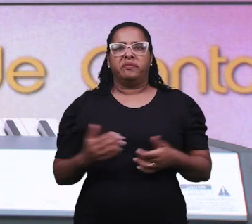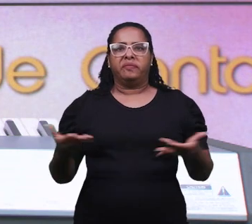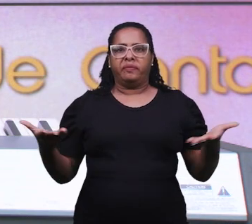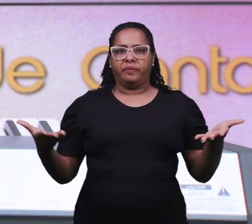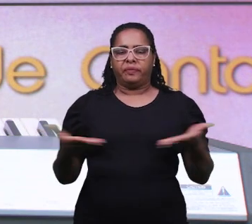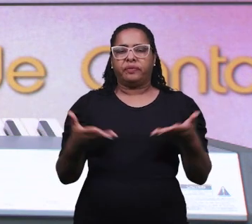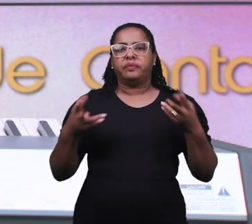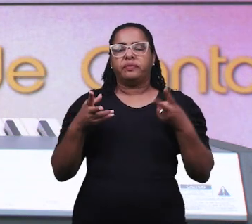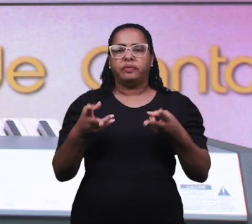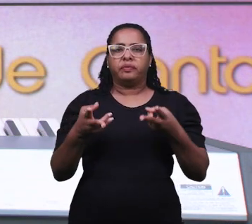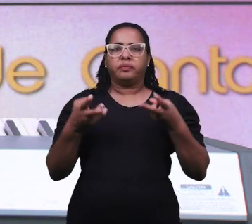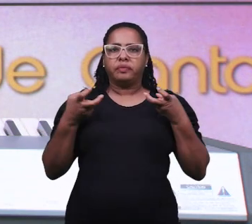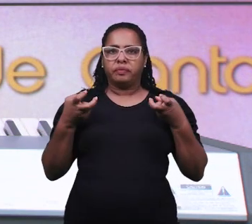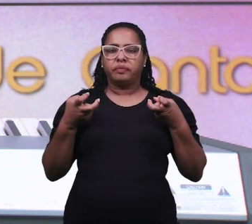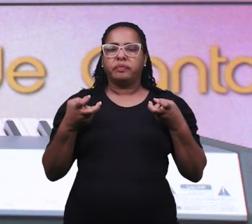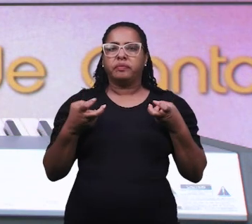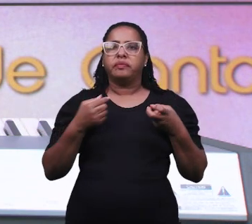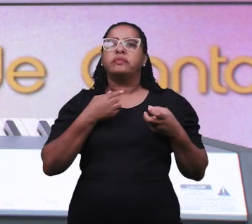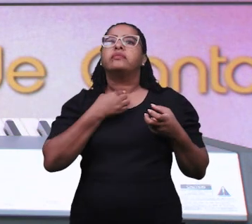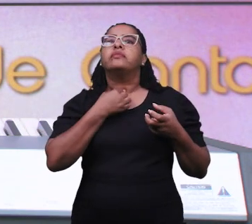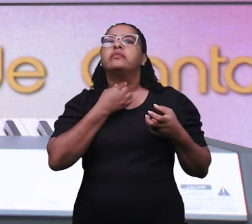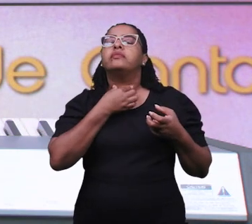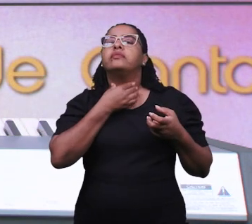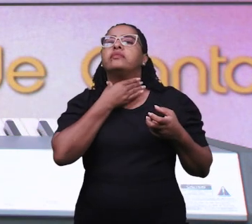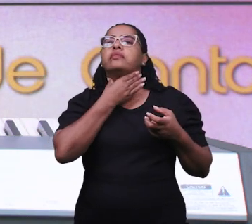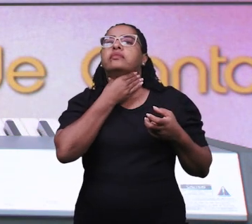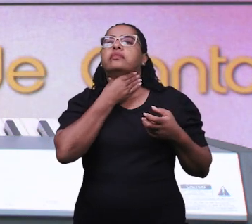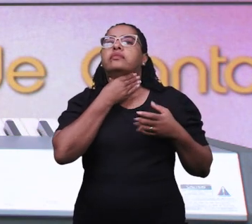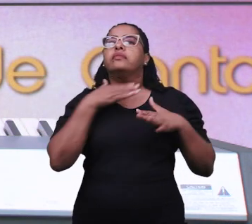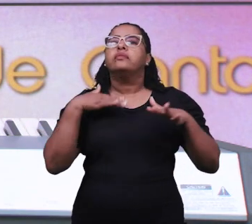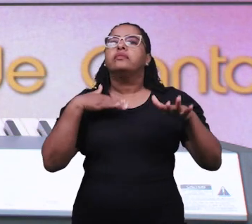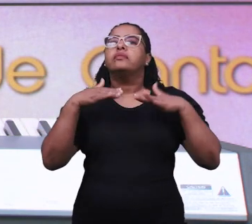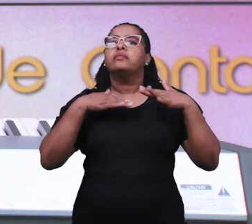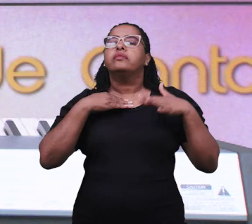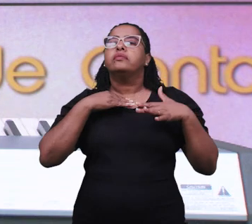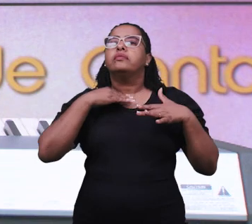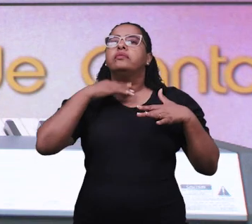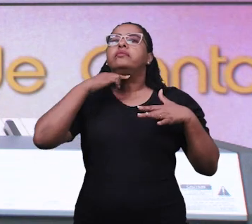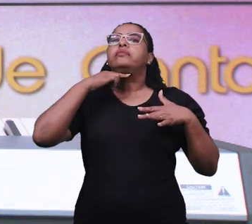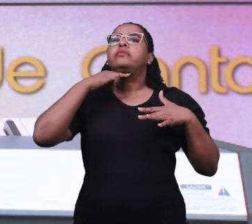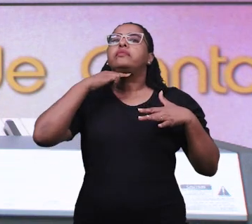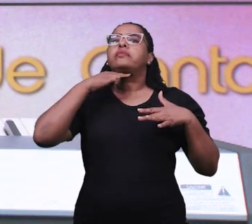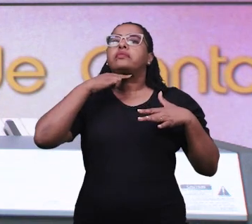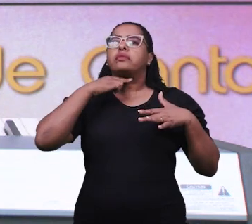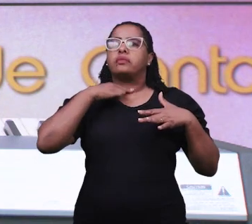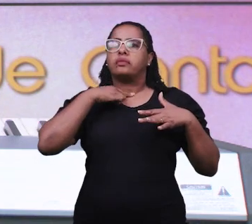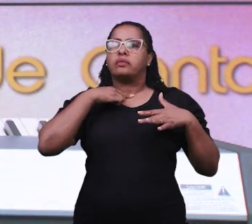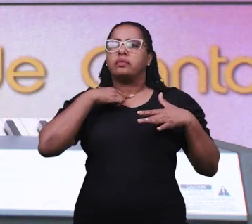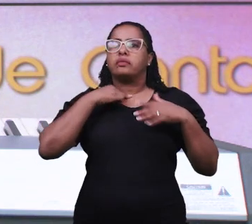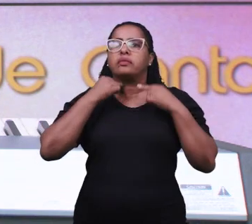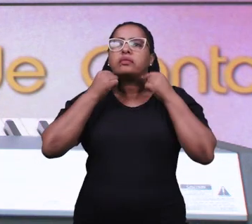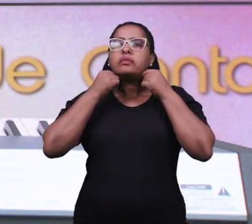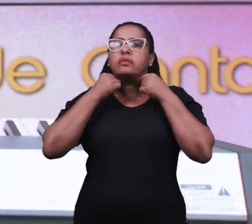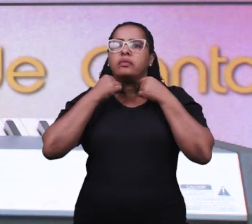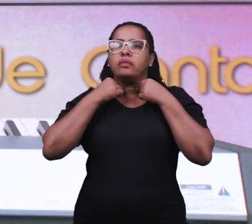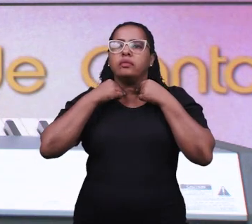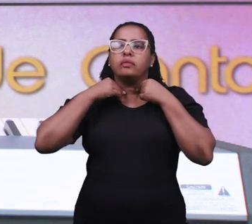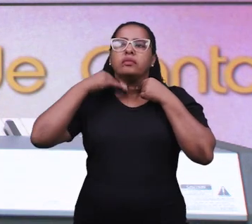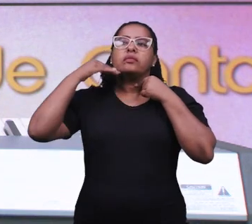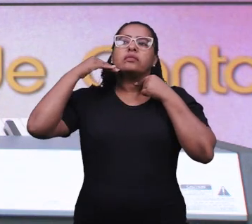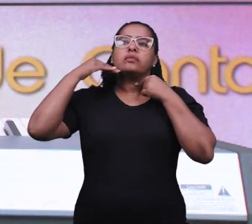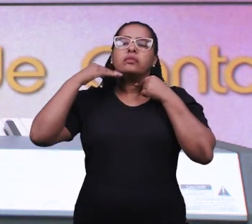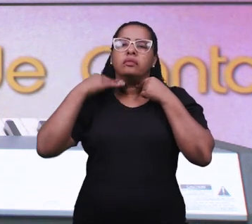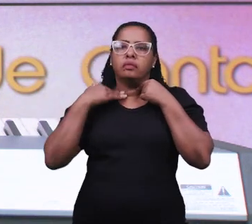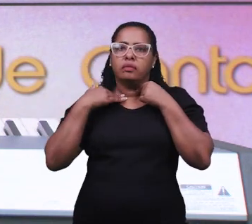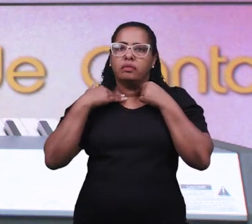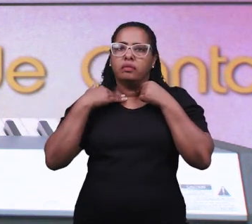Agora você vai perceber o movimento no seu pescoço, a descida e a subida dessa estrutura.